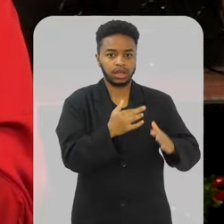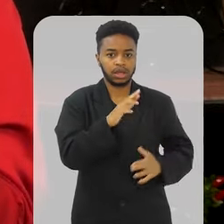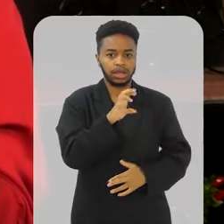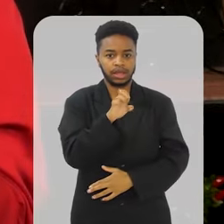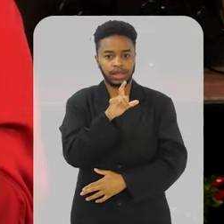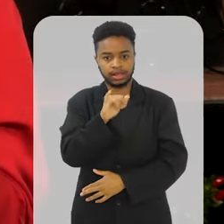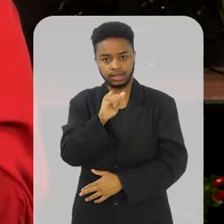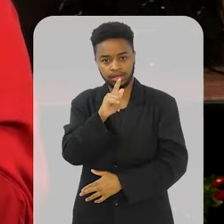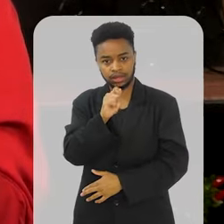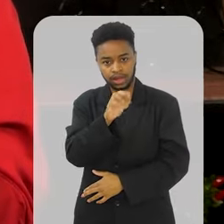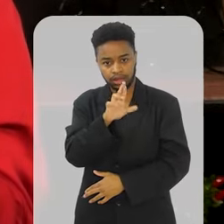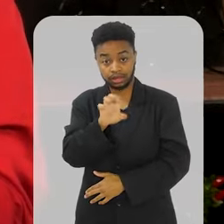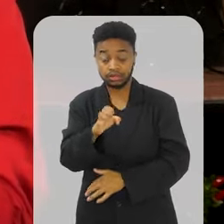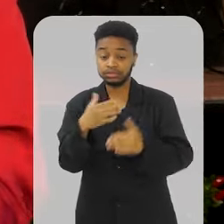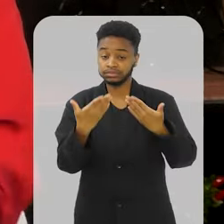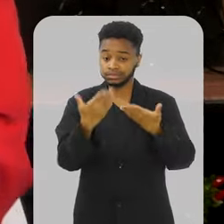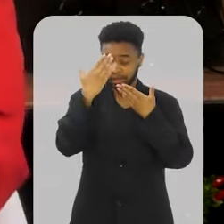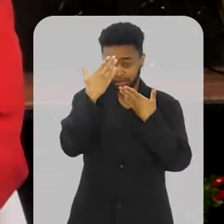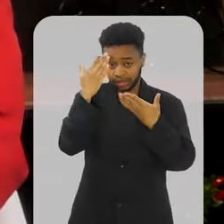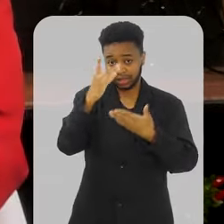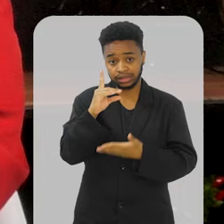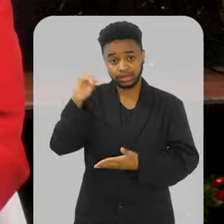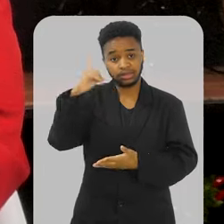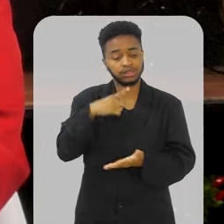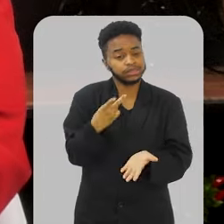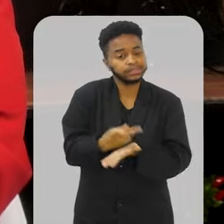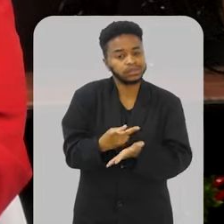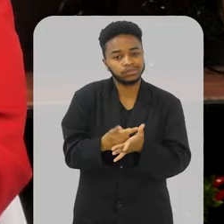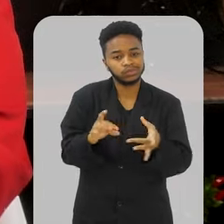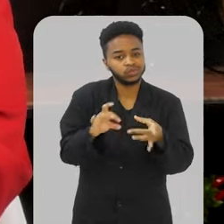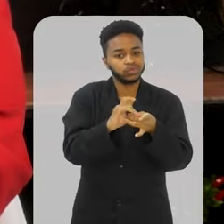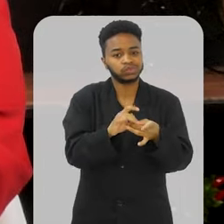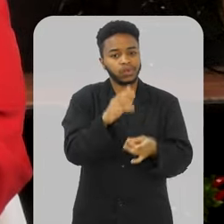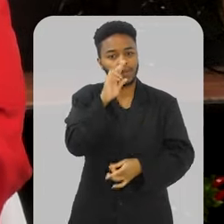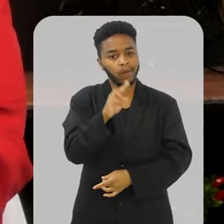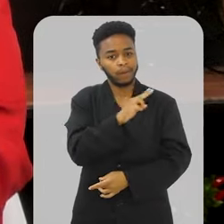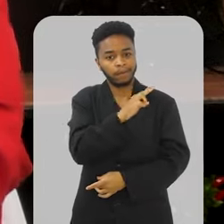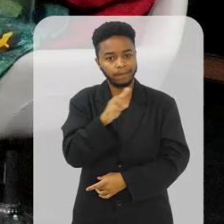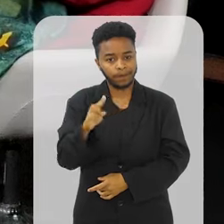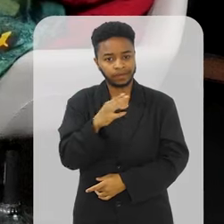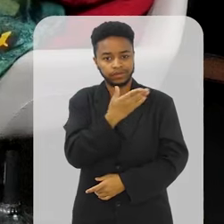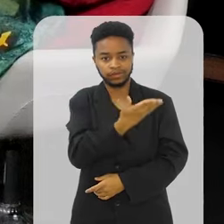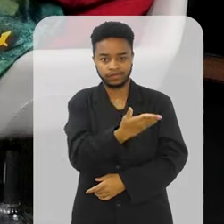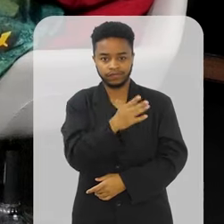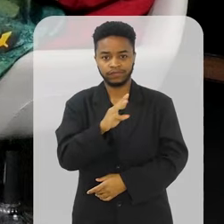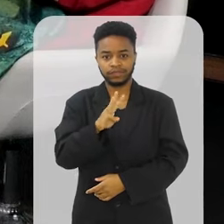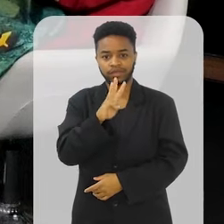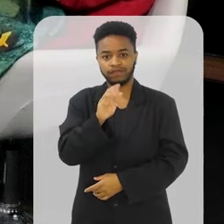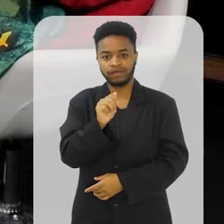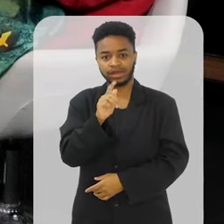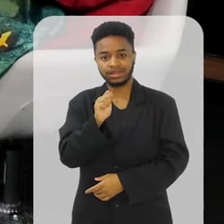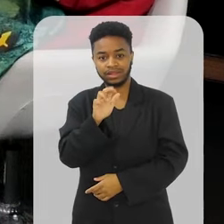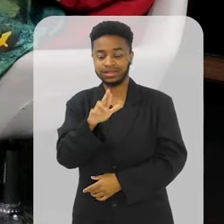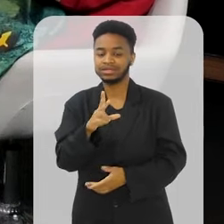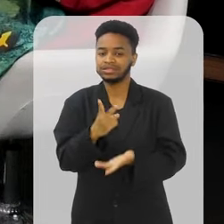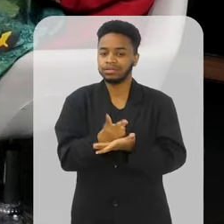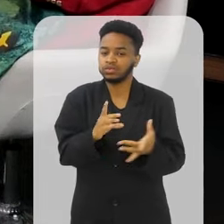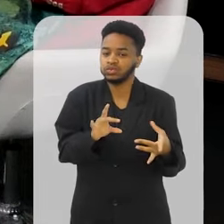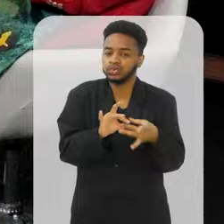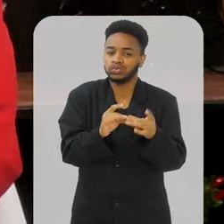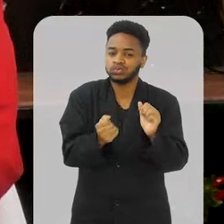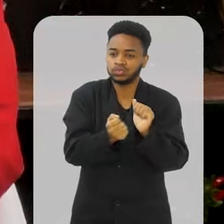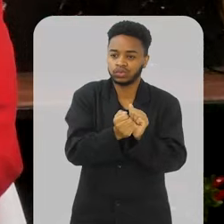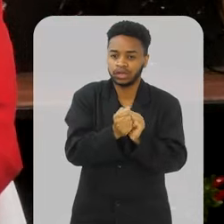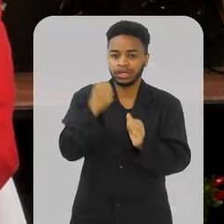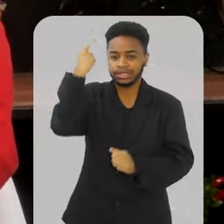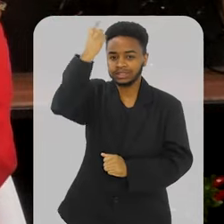e graças a Deus sempre com o Padre Wagner ali ó grudadinho com Santa Rita quer